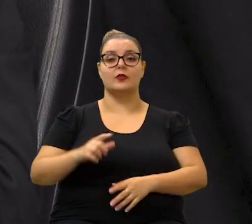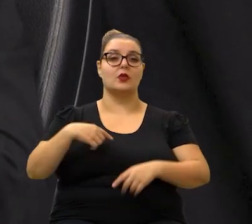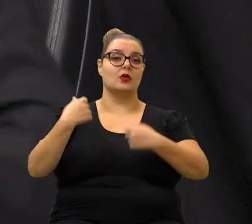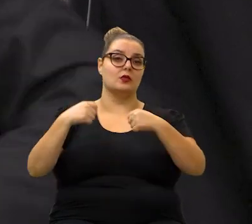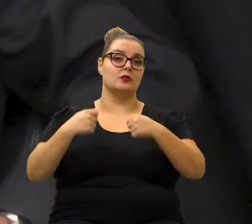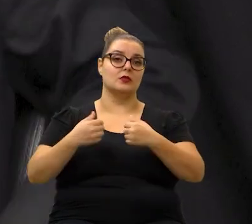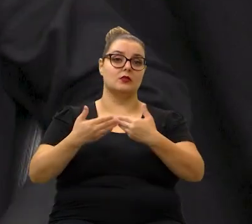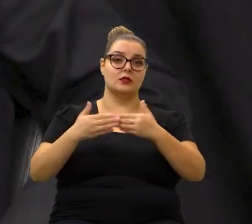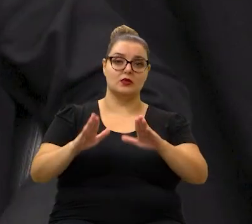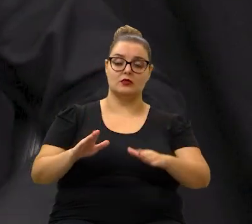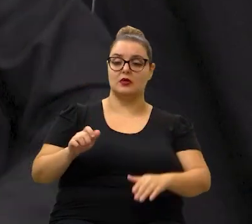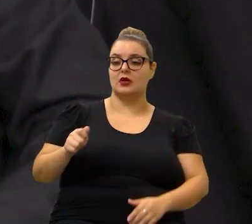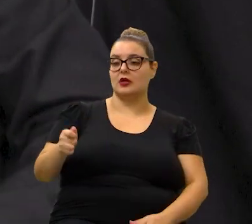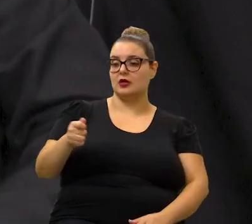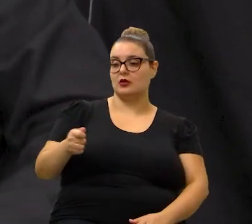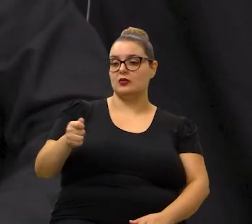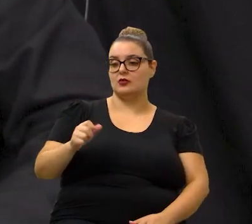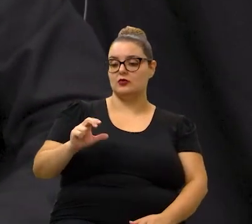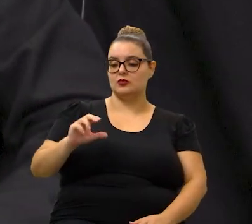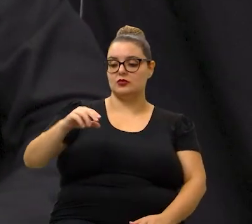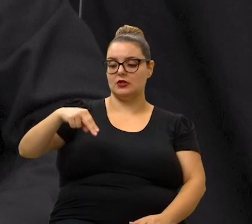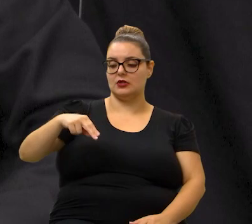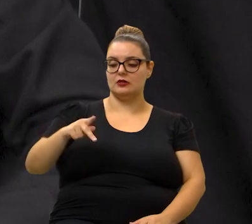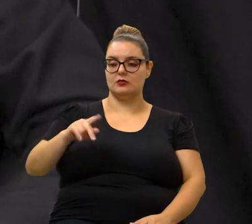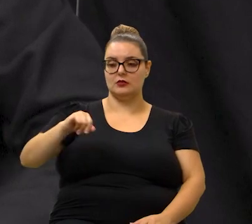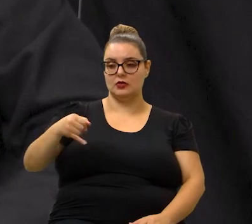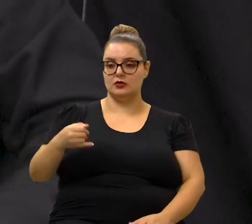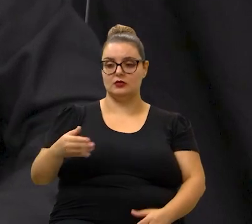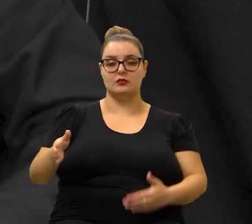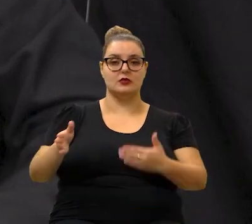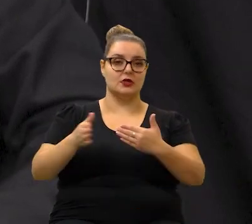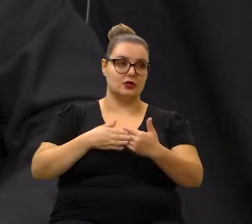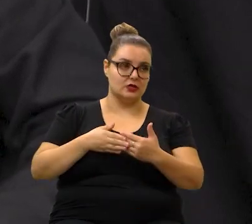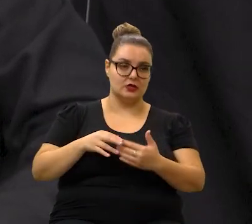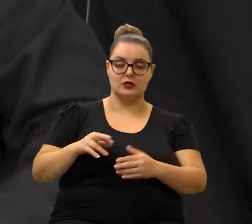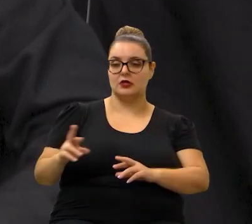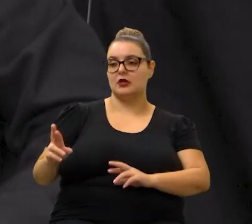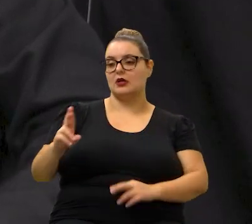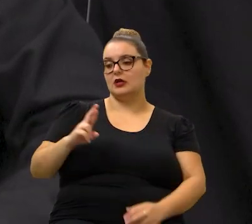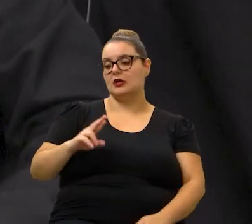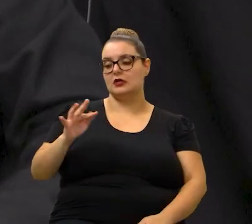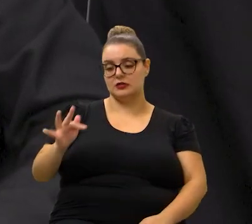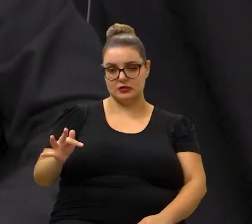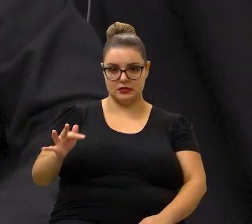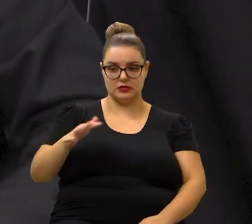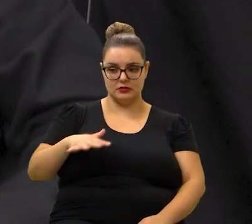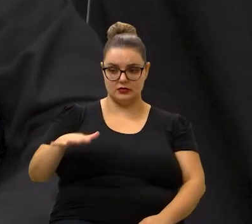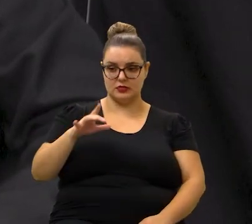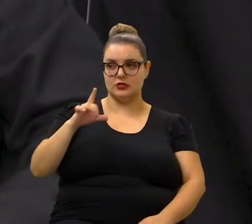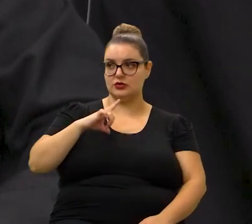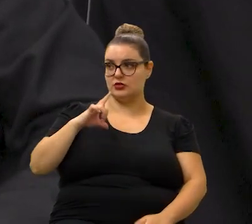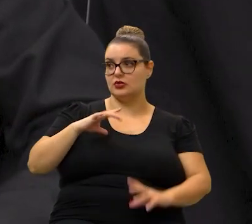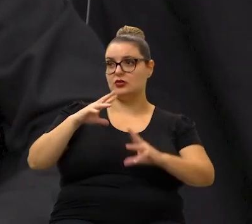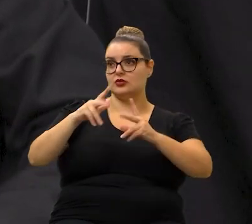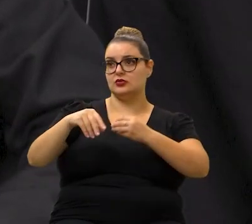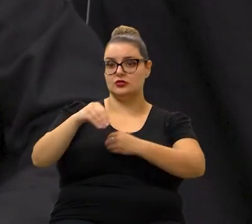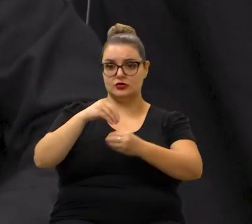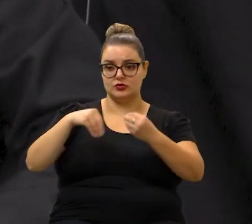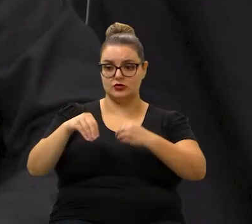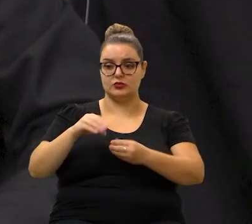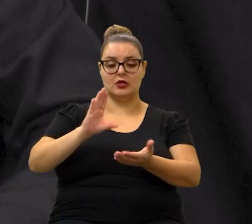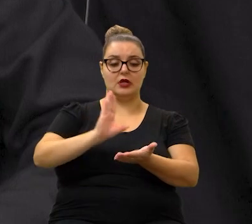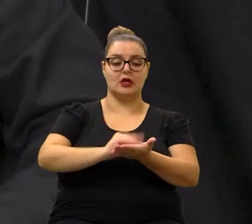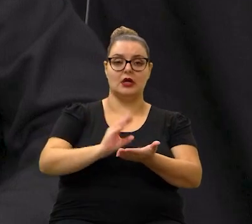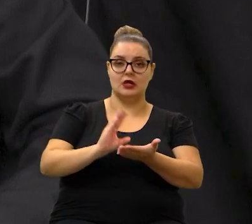ativar a associação então o CNPJ já estava Inativo na Receita Federal existia toda a questão né da